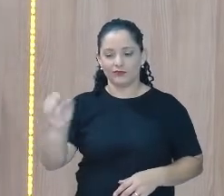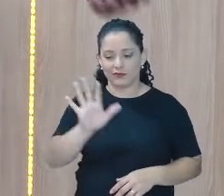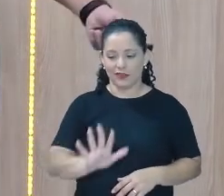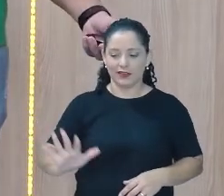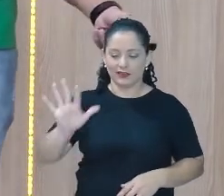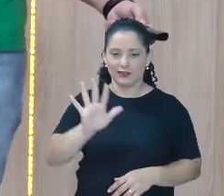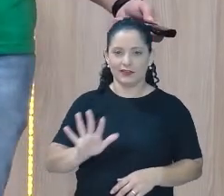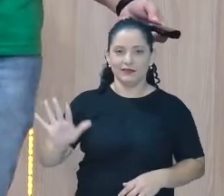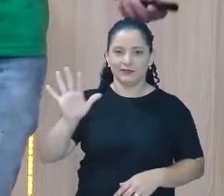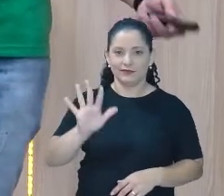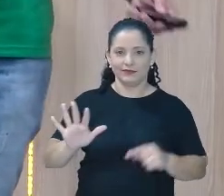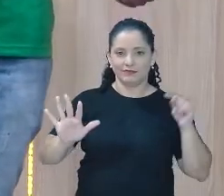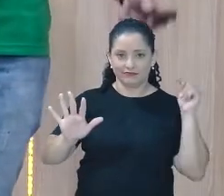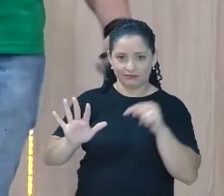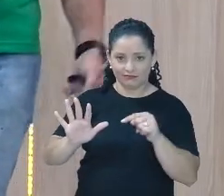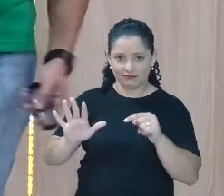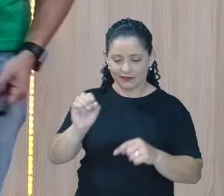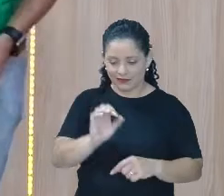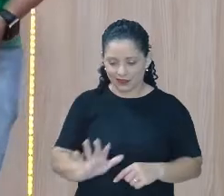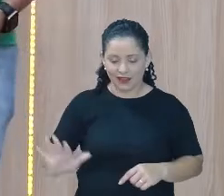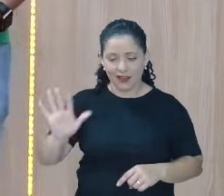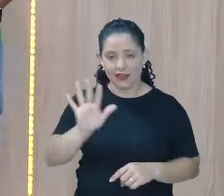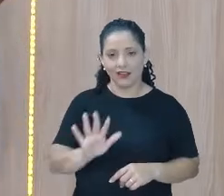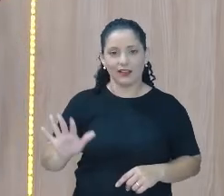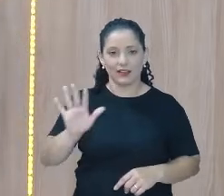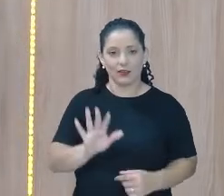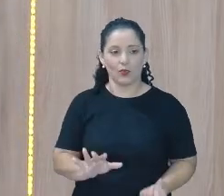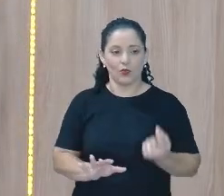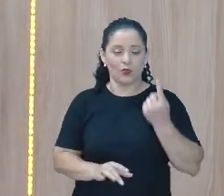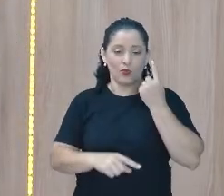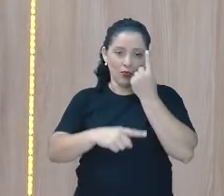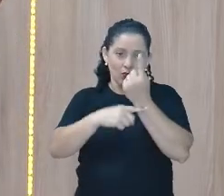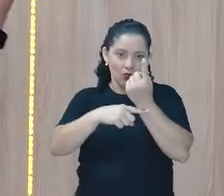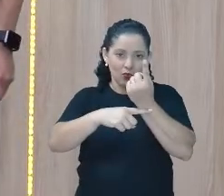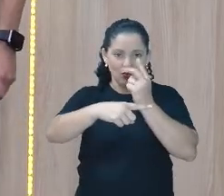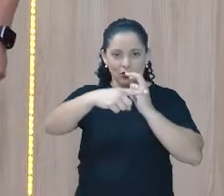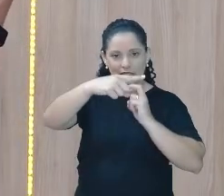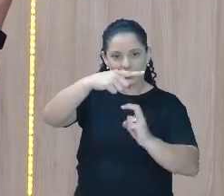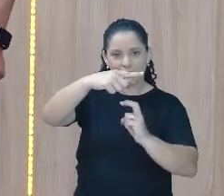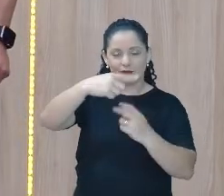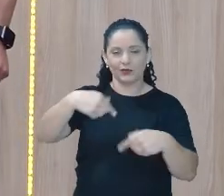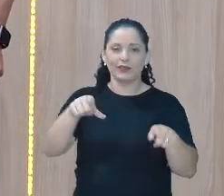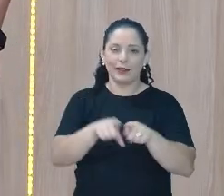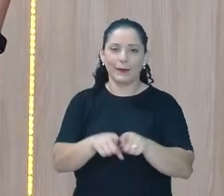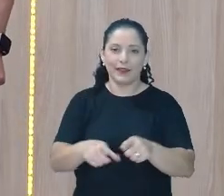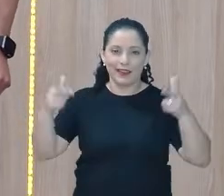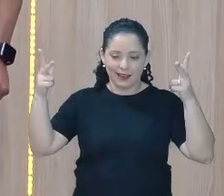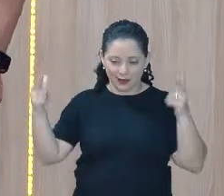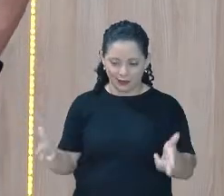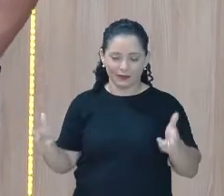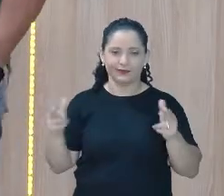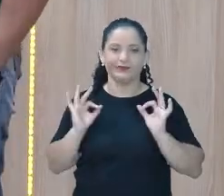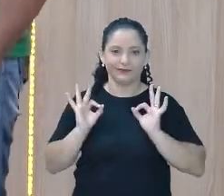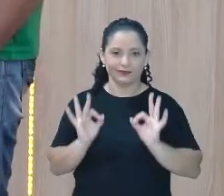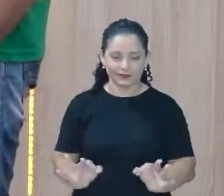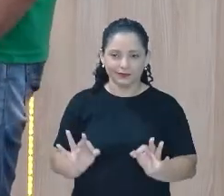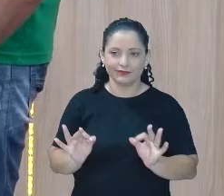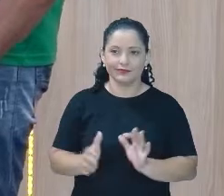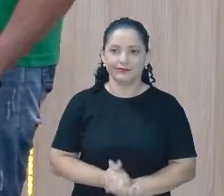claro, se o 0,2 ocupa essa posição, o 1/5 também ocupará esta mesma posição, tá